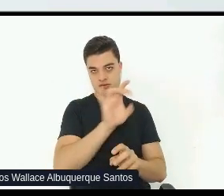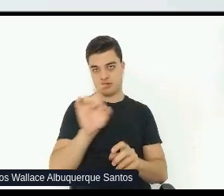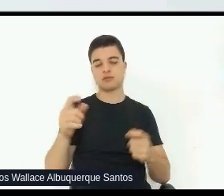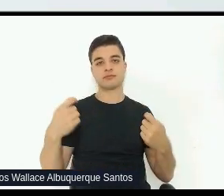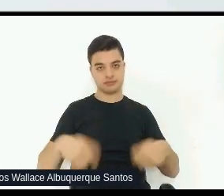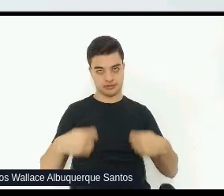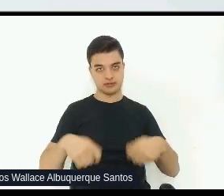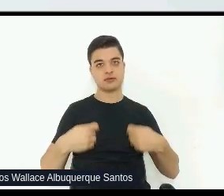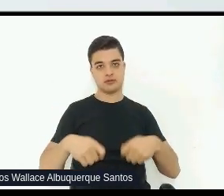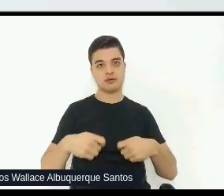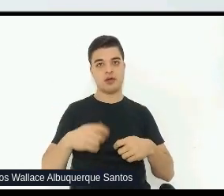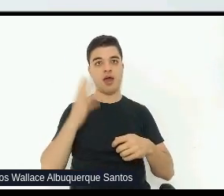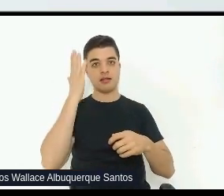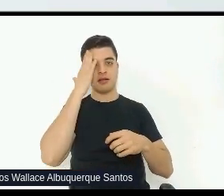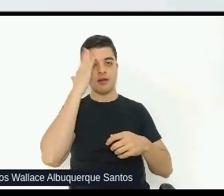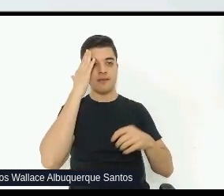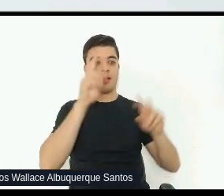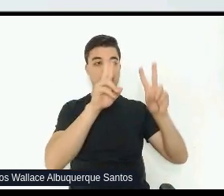B.